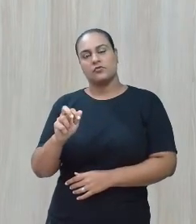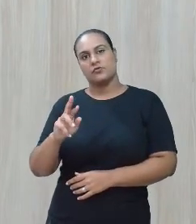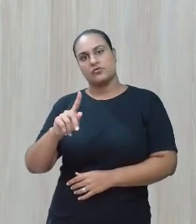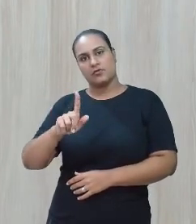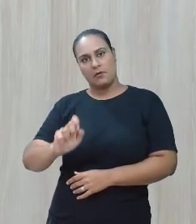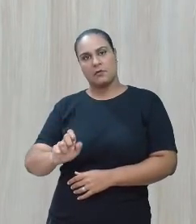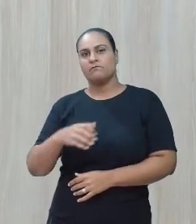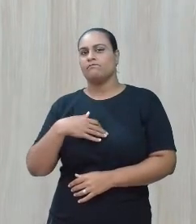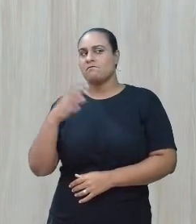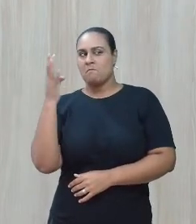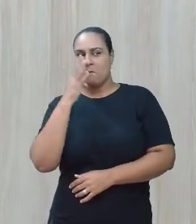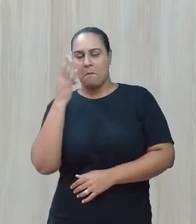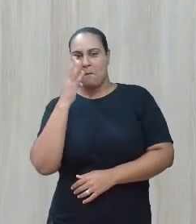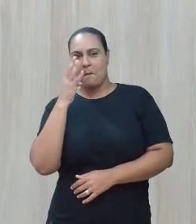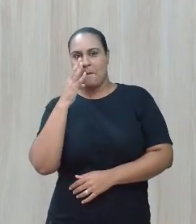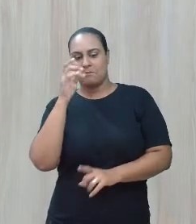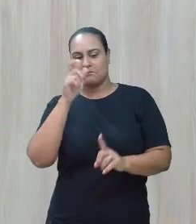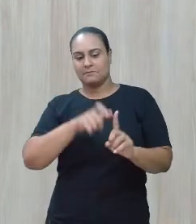admiro muito.